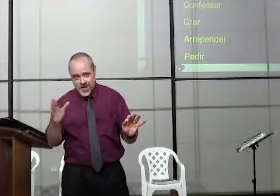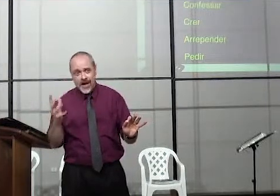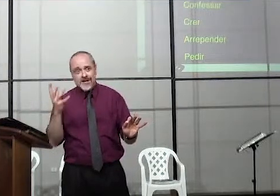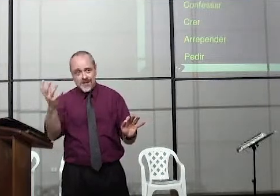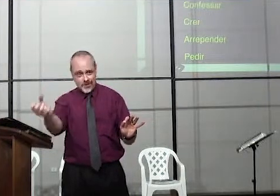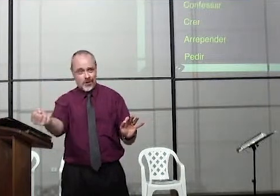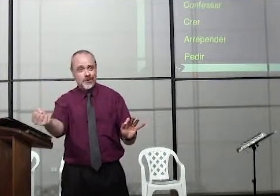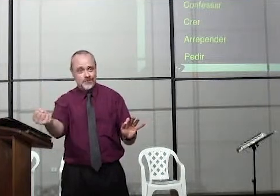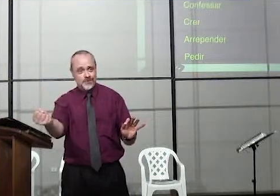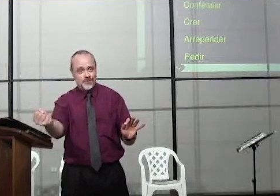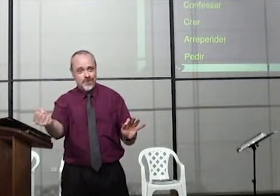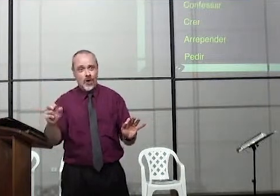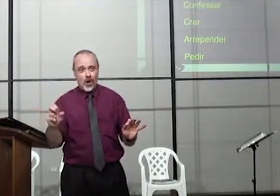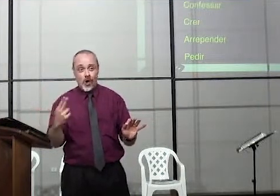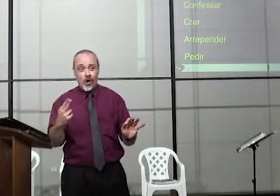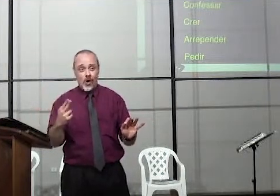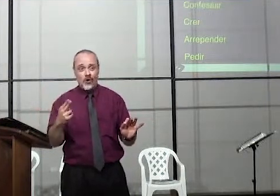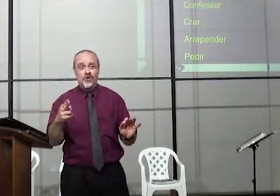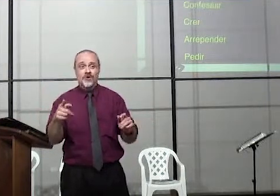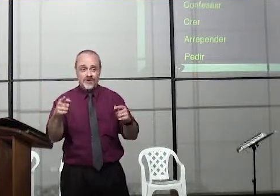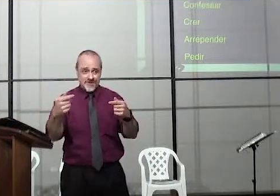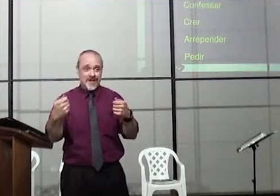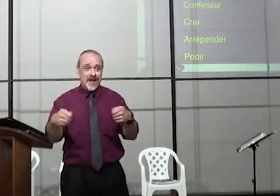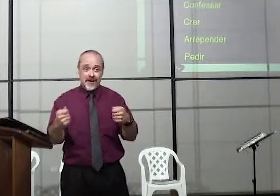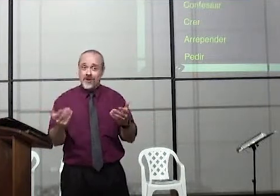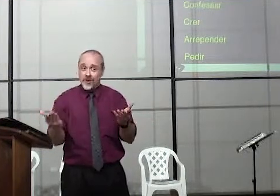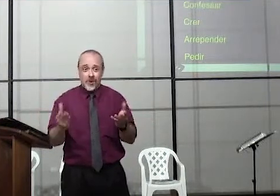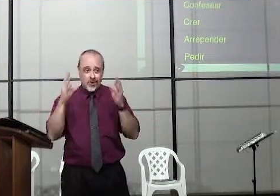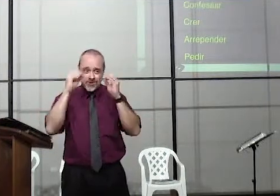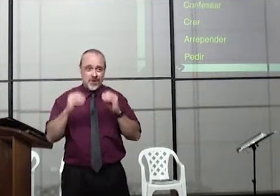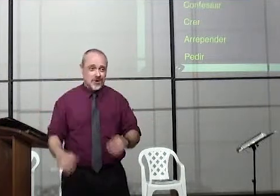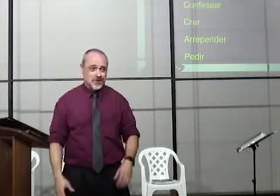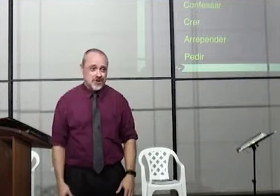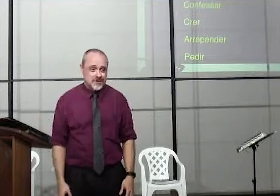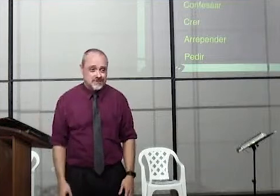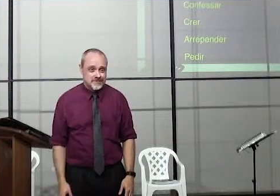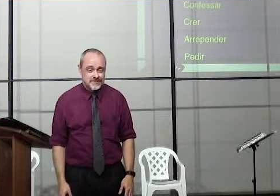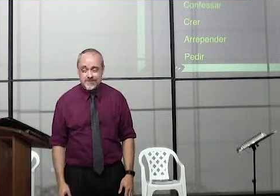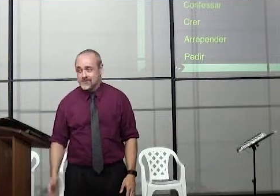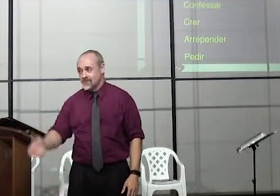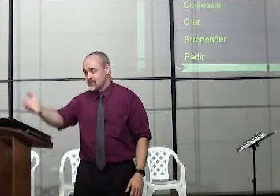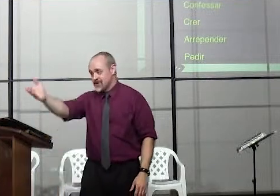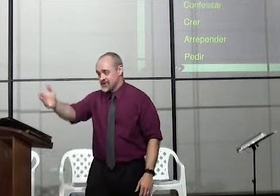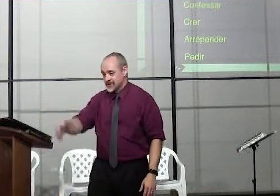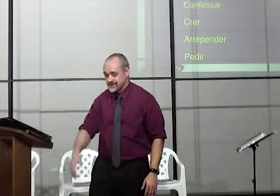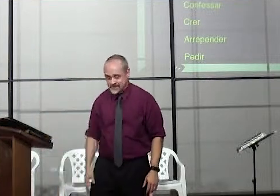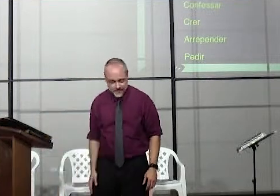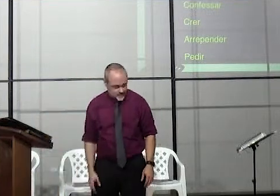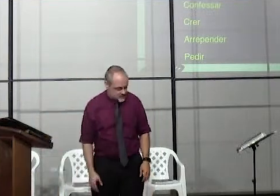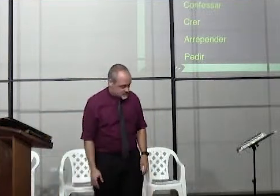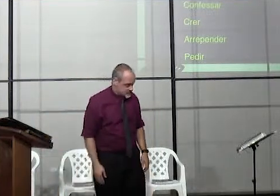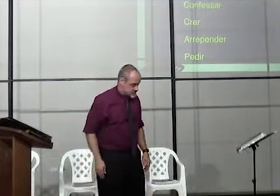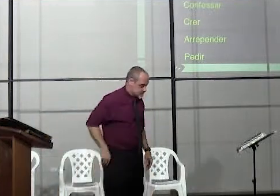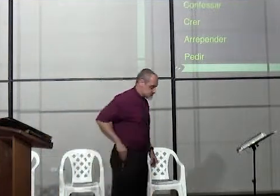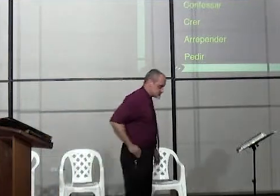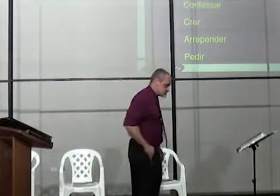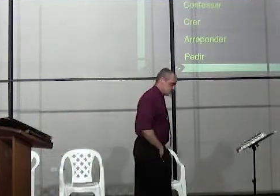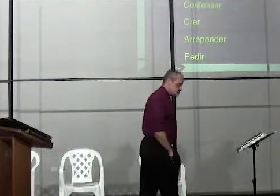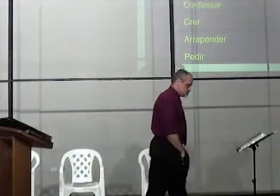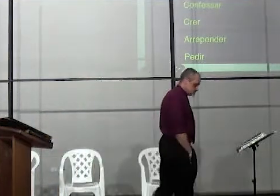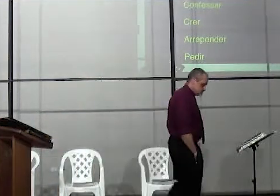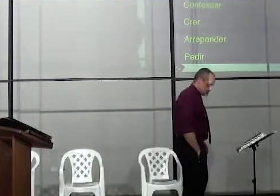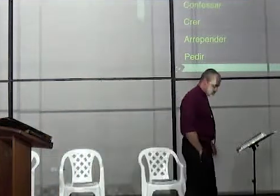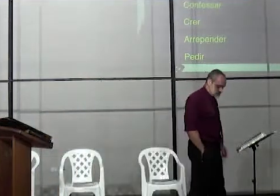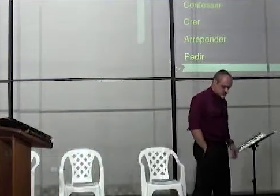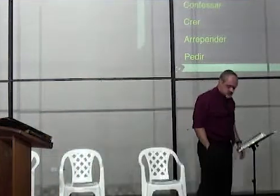você já aceitou, ou você deve hoje à noite. Pastor.